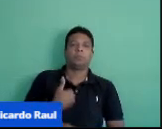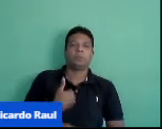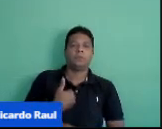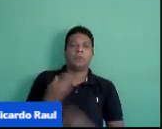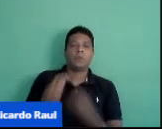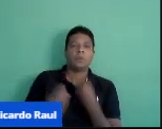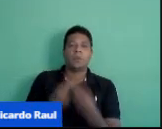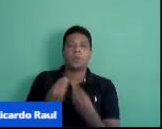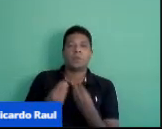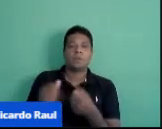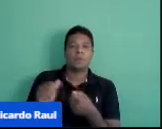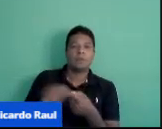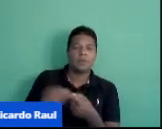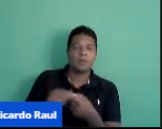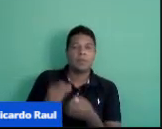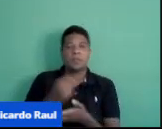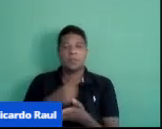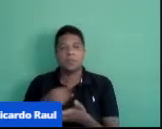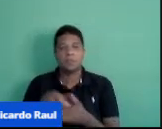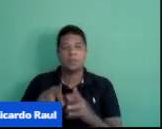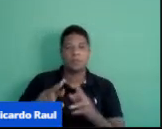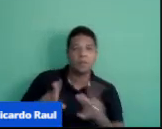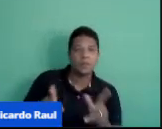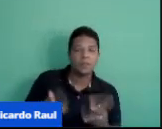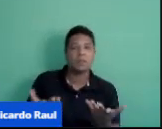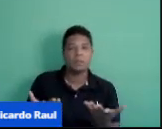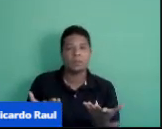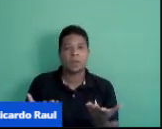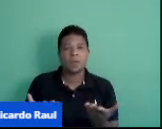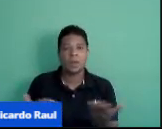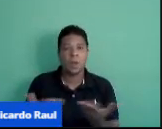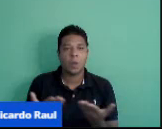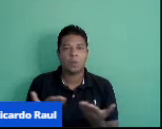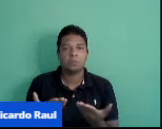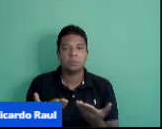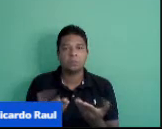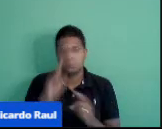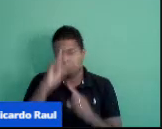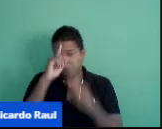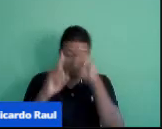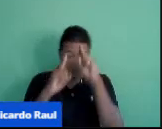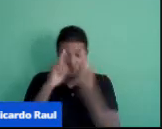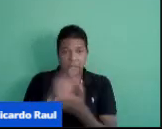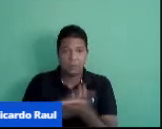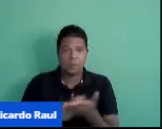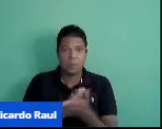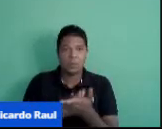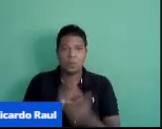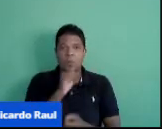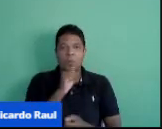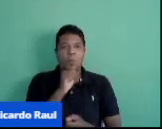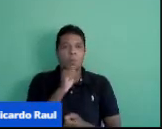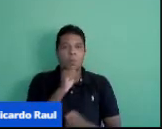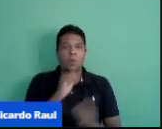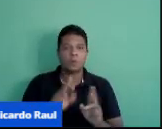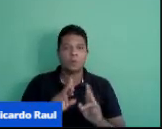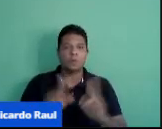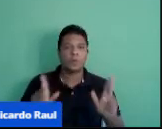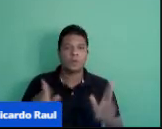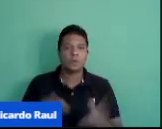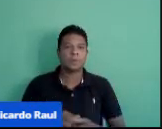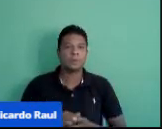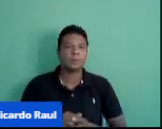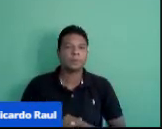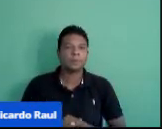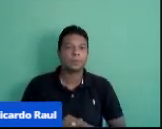produzir algo escrito assim, então até o momento eu não cheguei a produzir nada assim, não, tá? Mas se